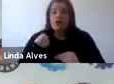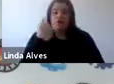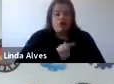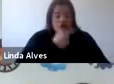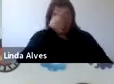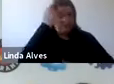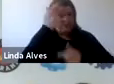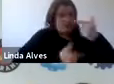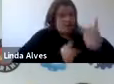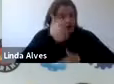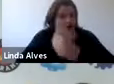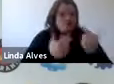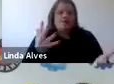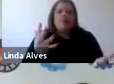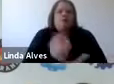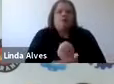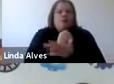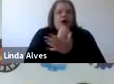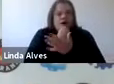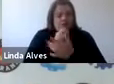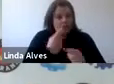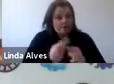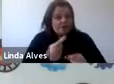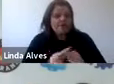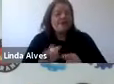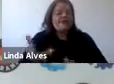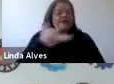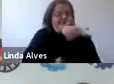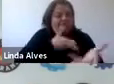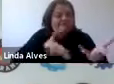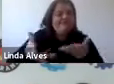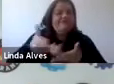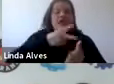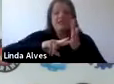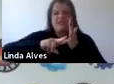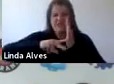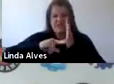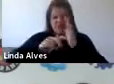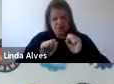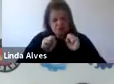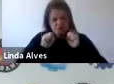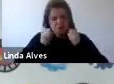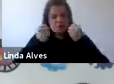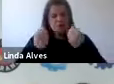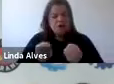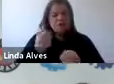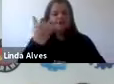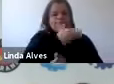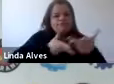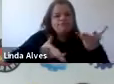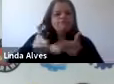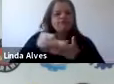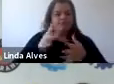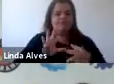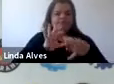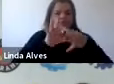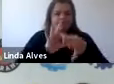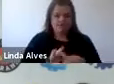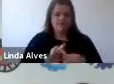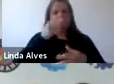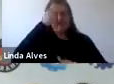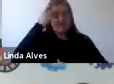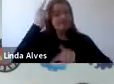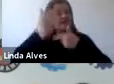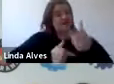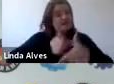os envolvidos, pelo trabalho eficiente do sindicato, pela participação dos trabalhadores, e porque lá, basicamente, 100%